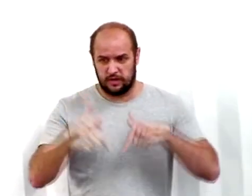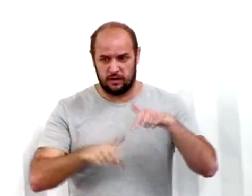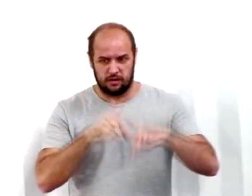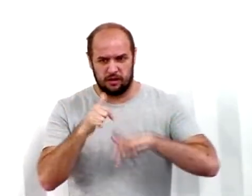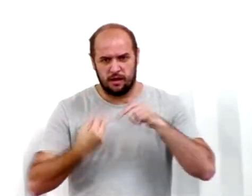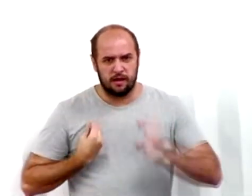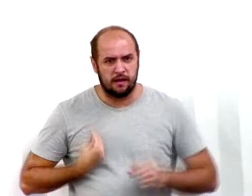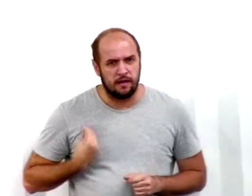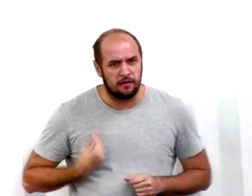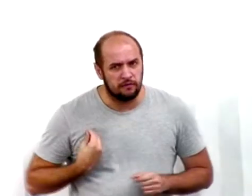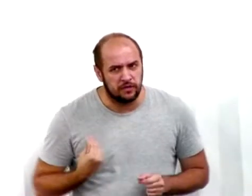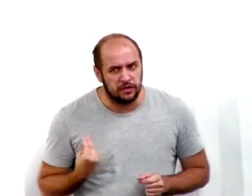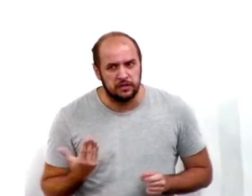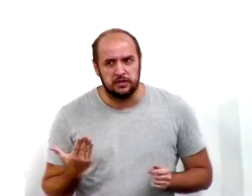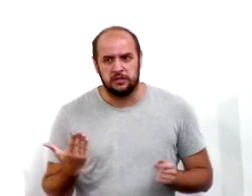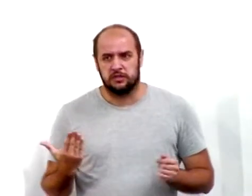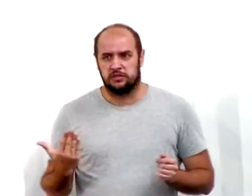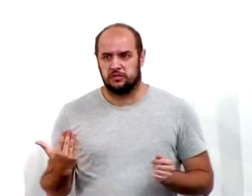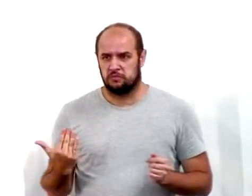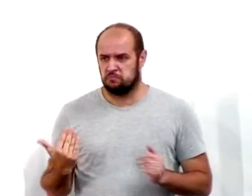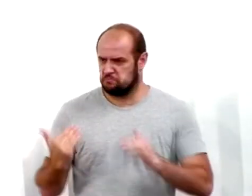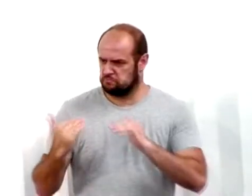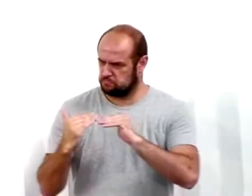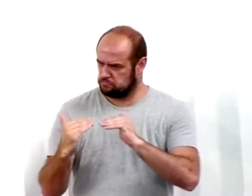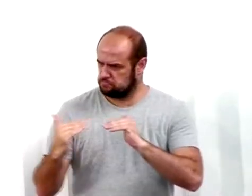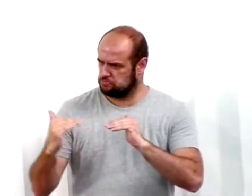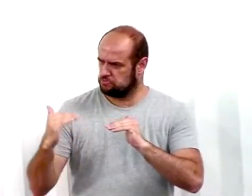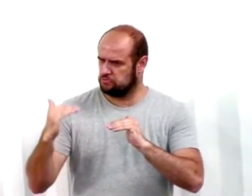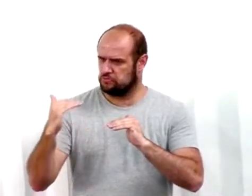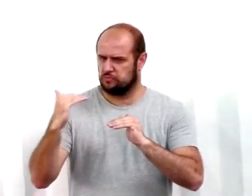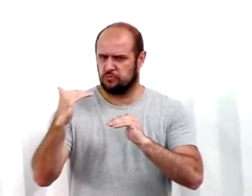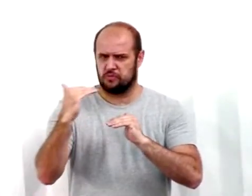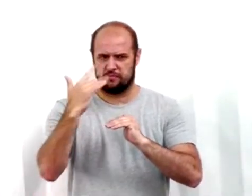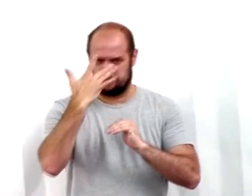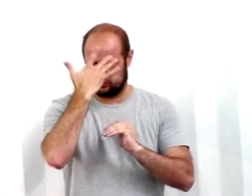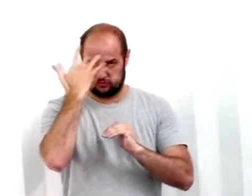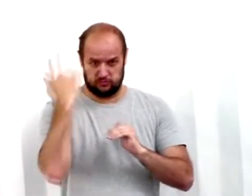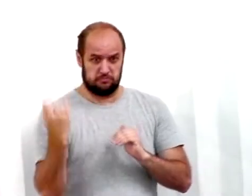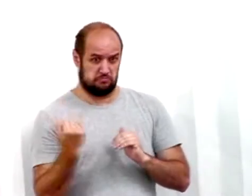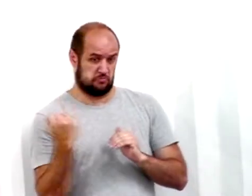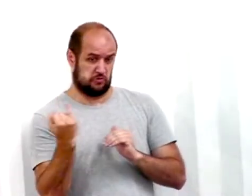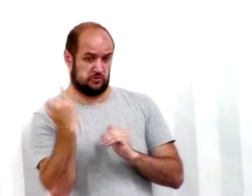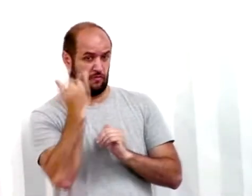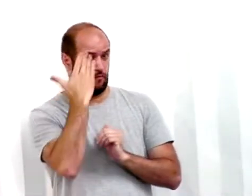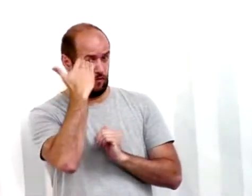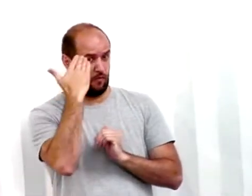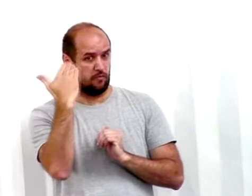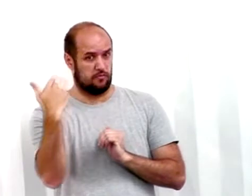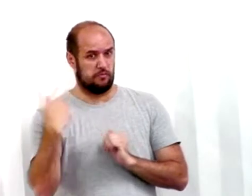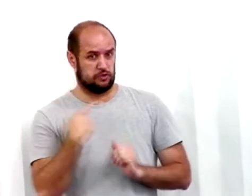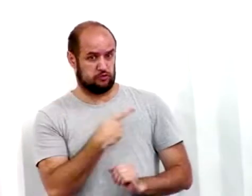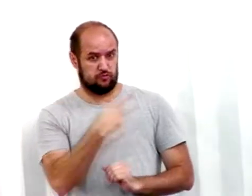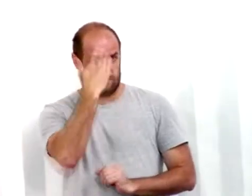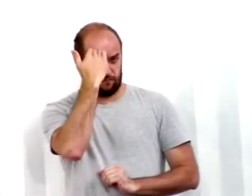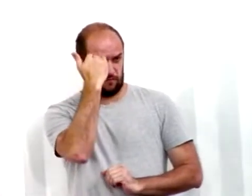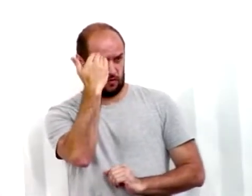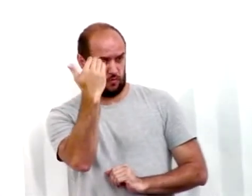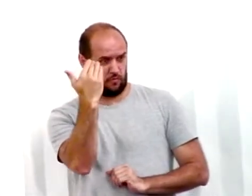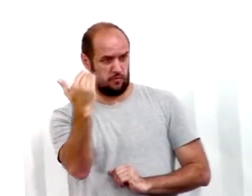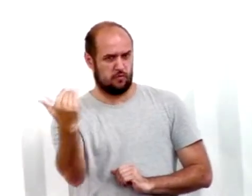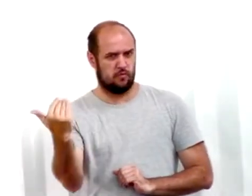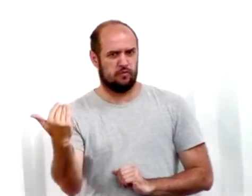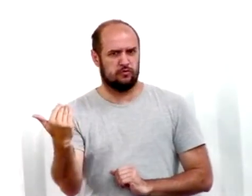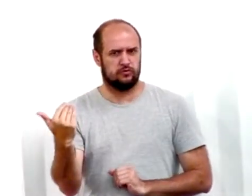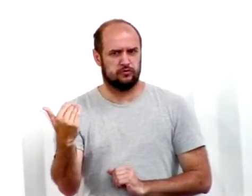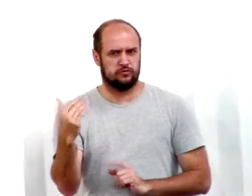ministério onde eles se tornaram extremamente influentes, famosos, e pessoas